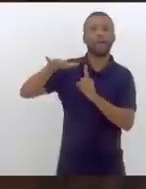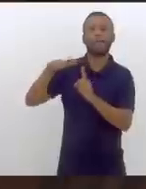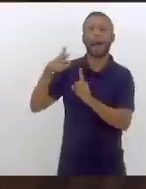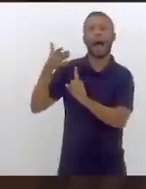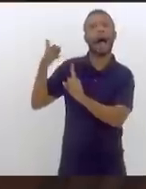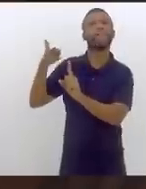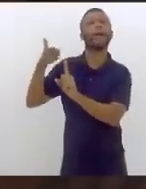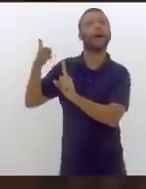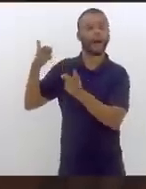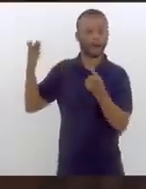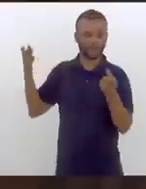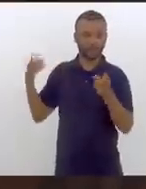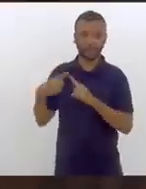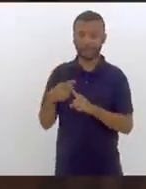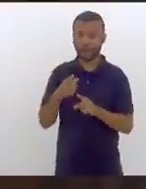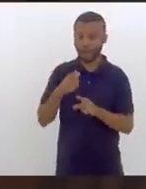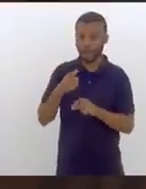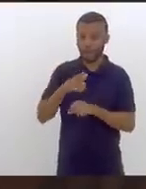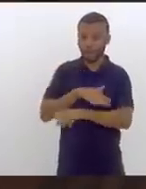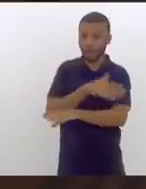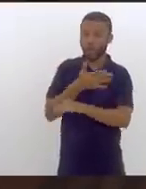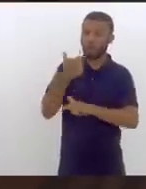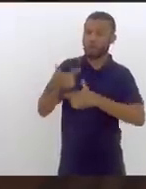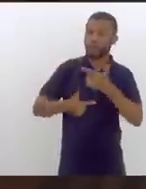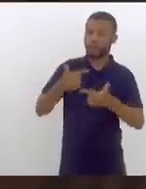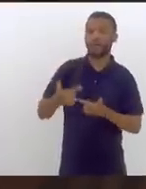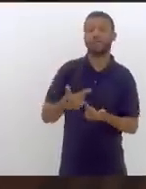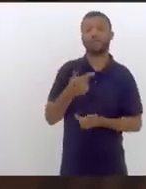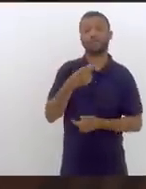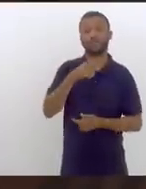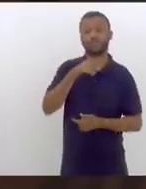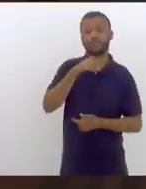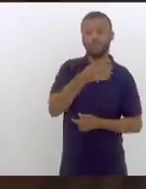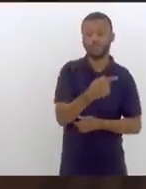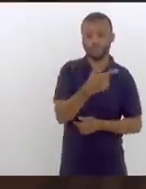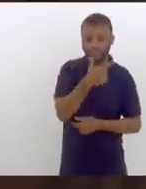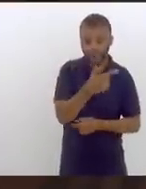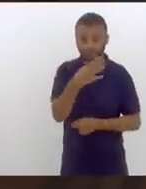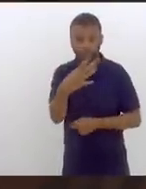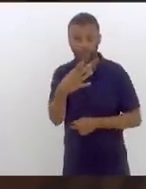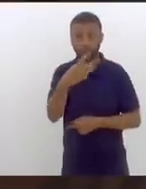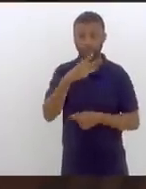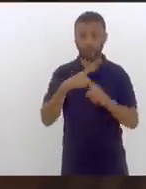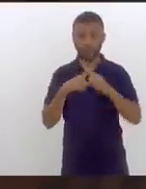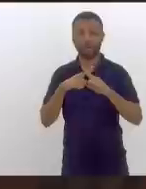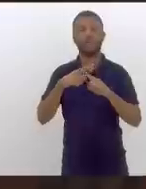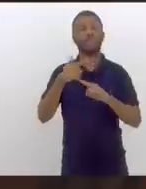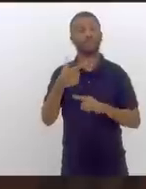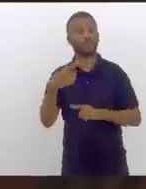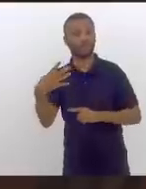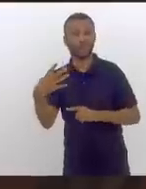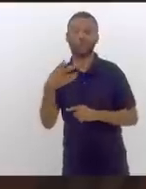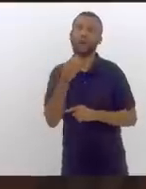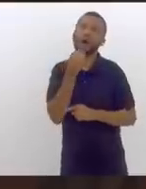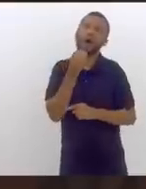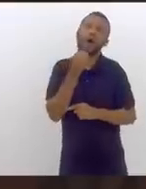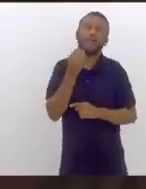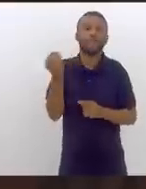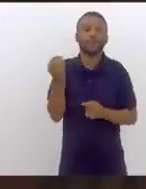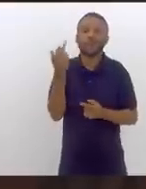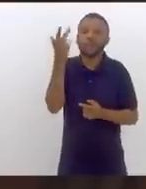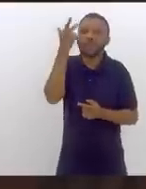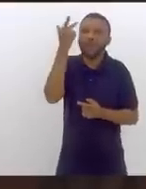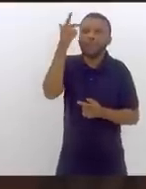a sociedade porque uma escala de 24 por 24 é uma escala em que você lógico que essa não é uma escala normal não é